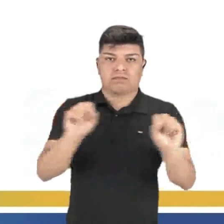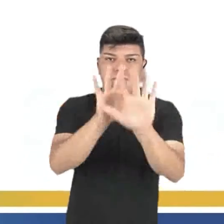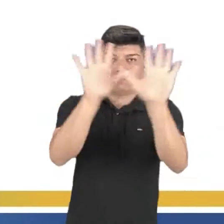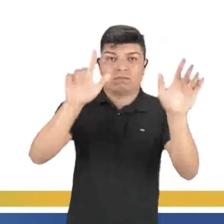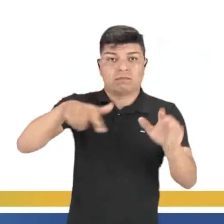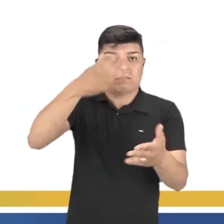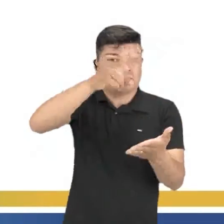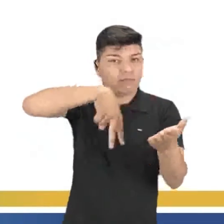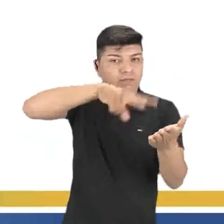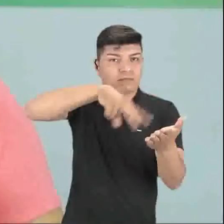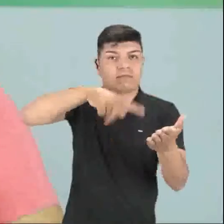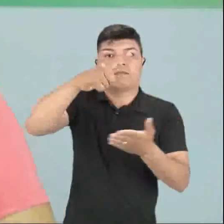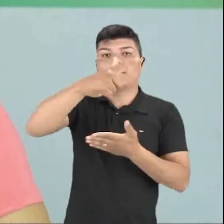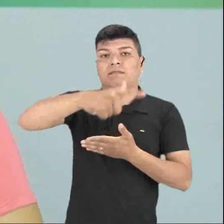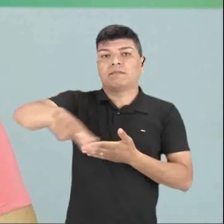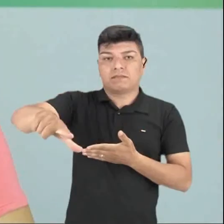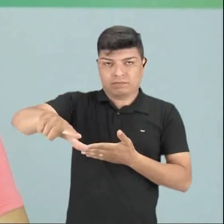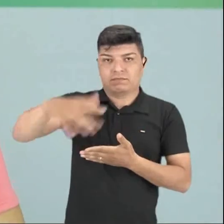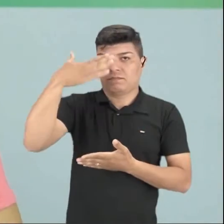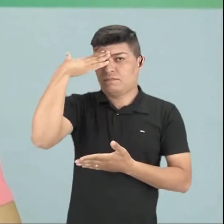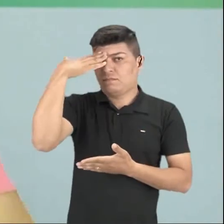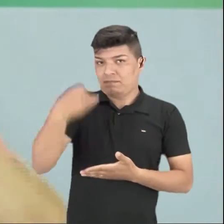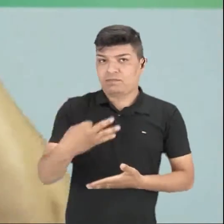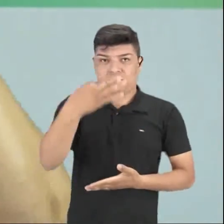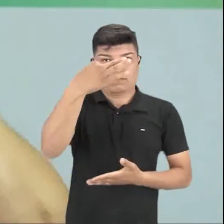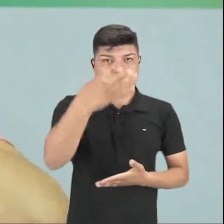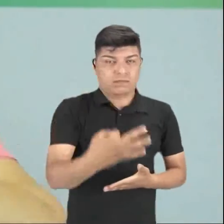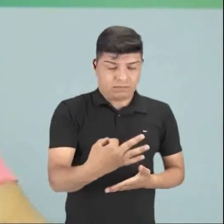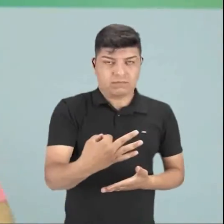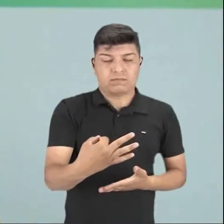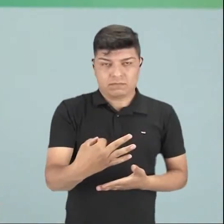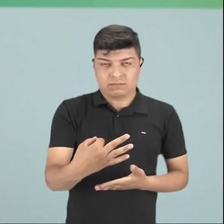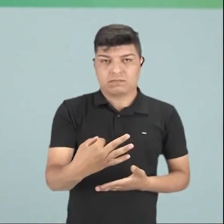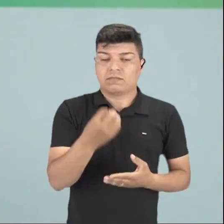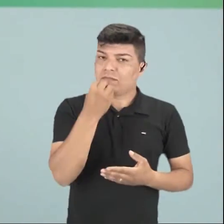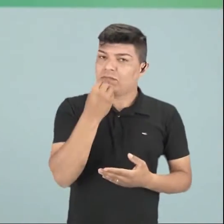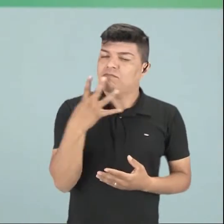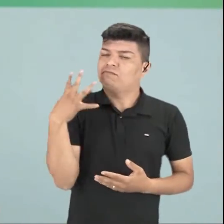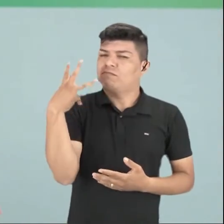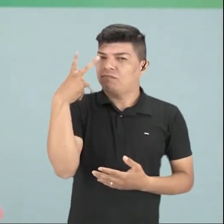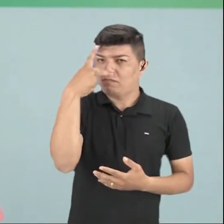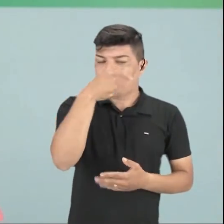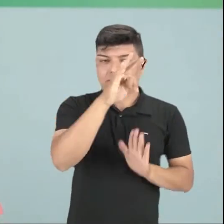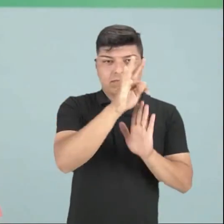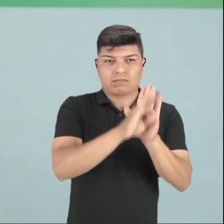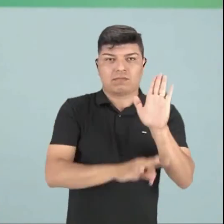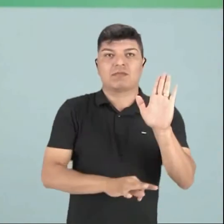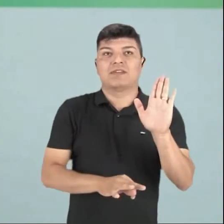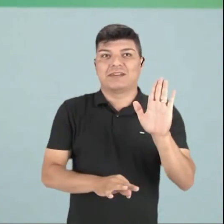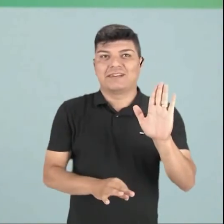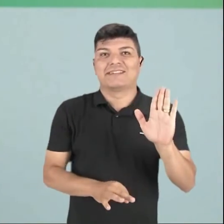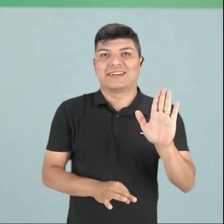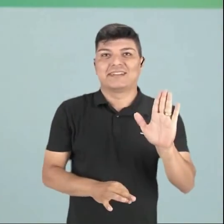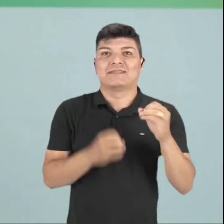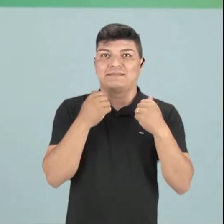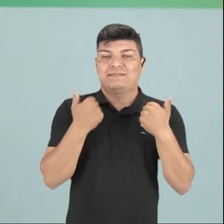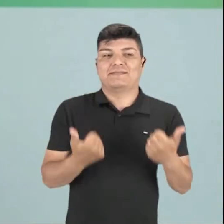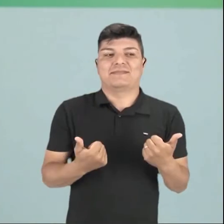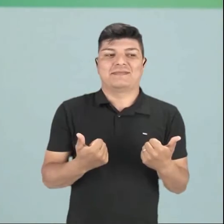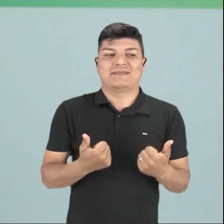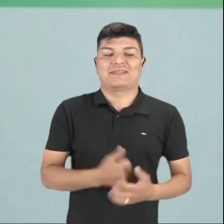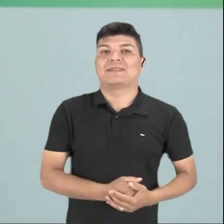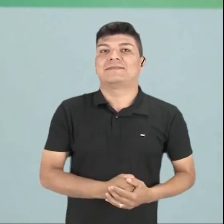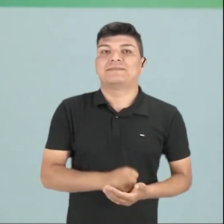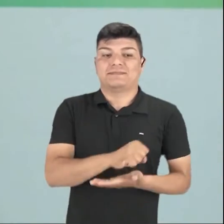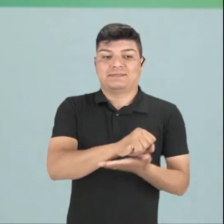releia novamente para você saber direitinho essas marcas bem bonitinhas nesse texto tão lindo, tá bom?